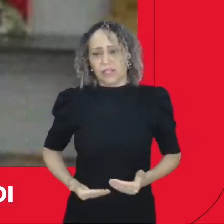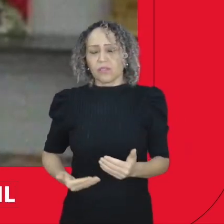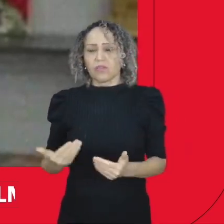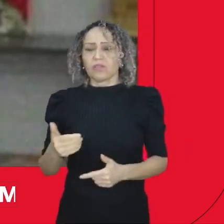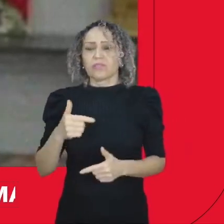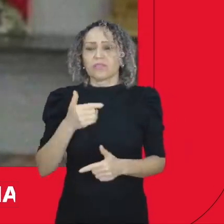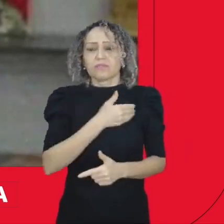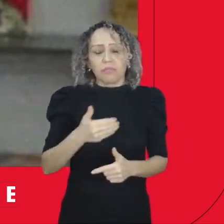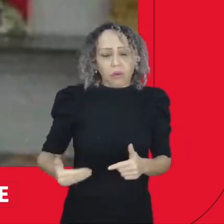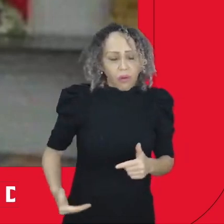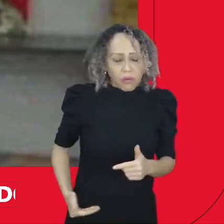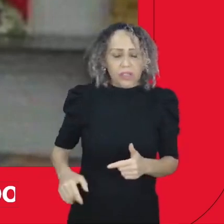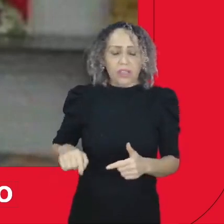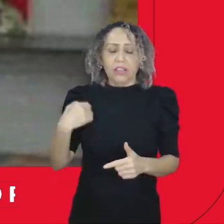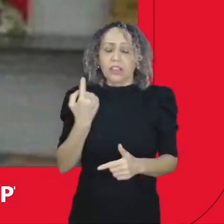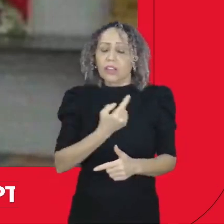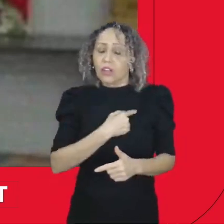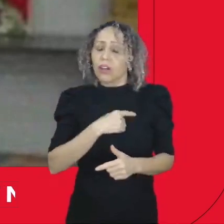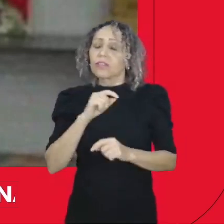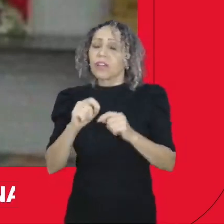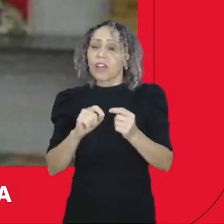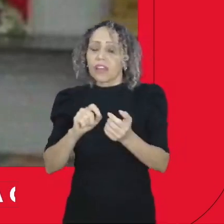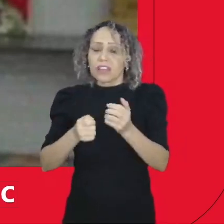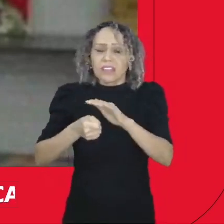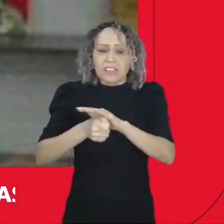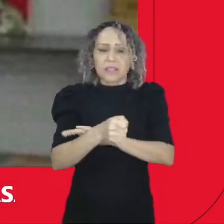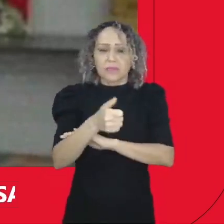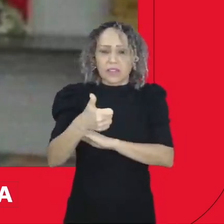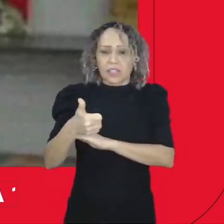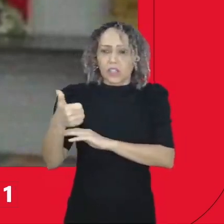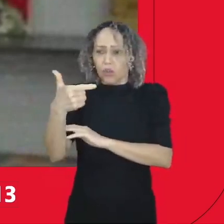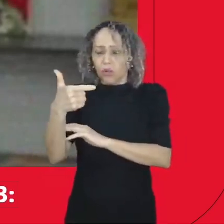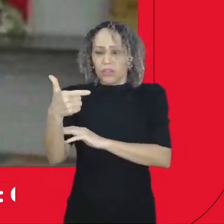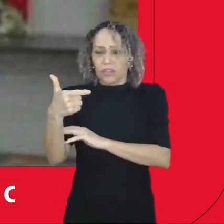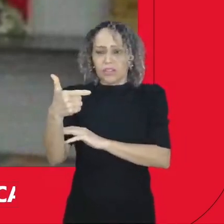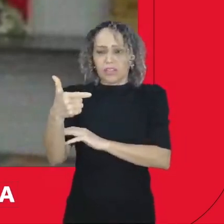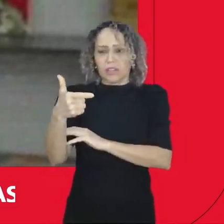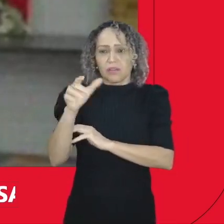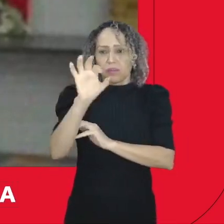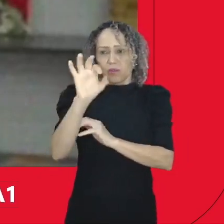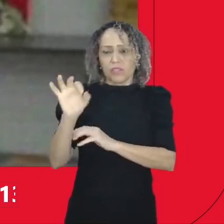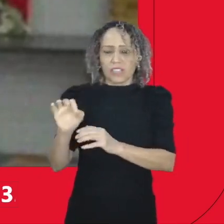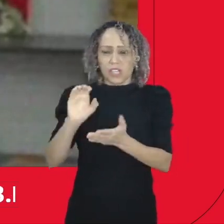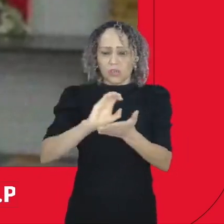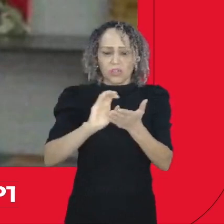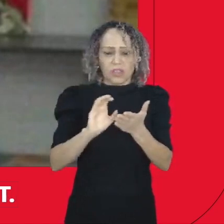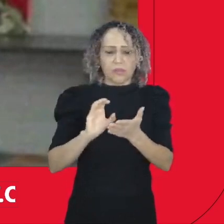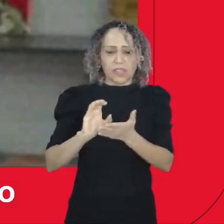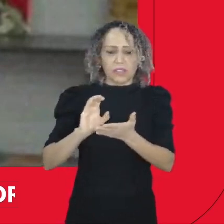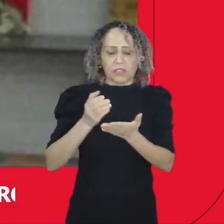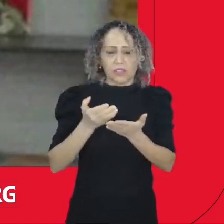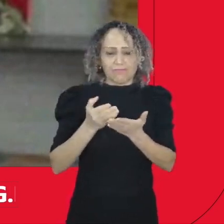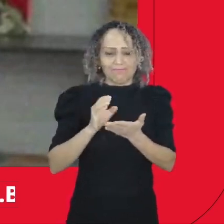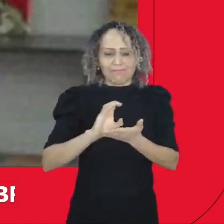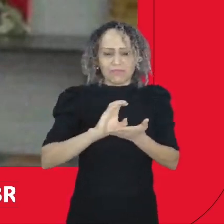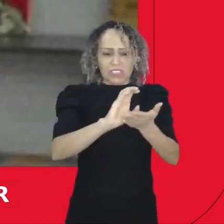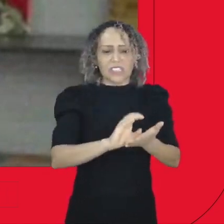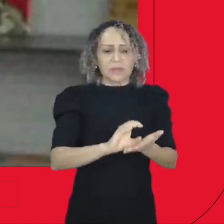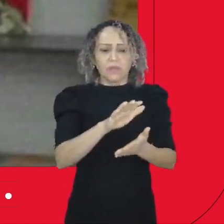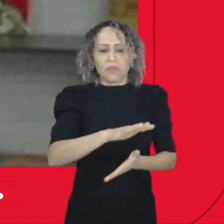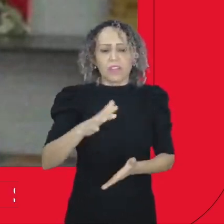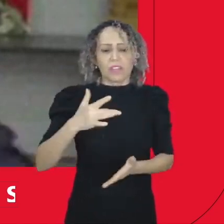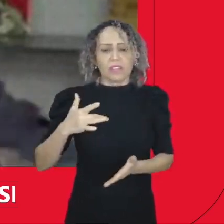necessidade. Quando nós fomos governo, Amanda, nós não vendemos nenhum patrimônio público, nós não atrasamos um dia sequer o salário dos